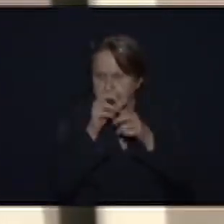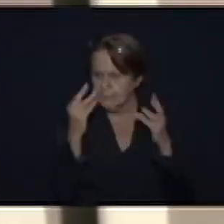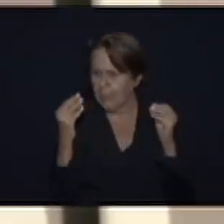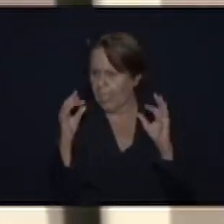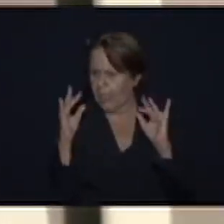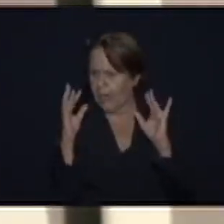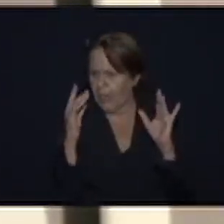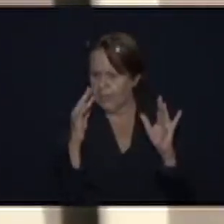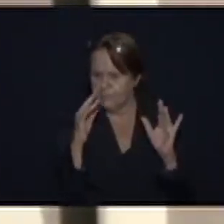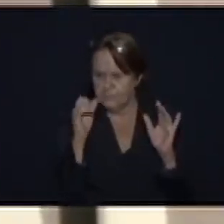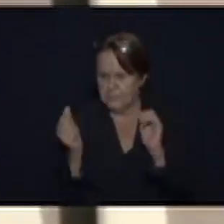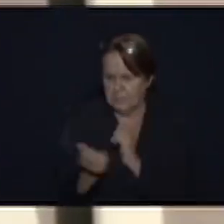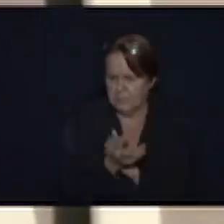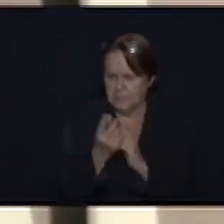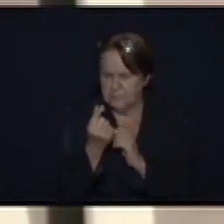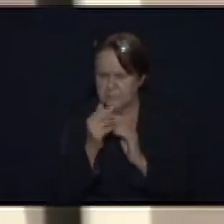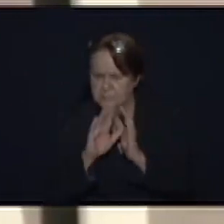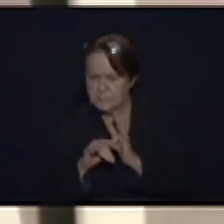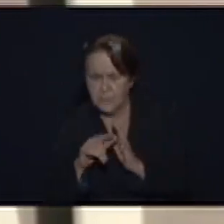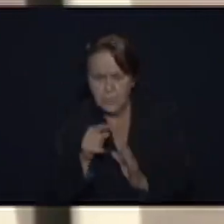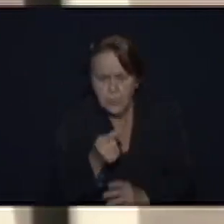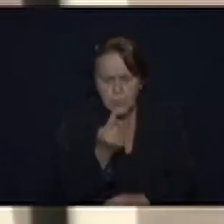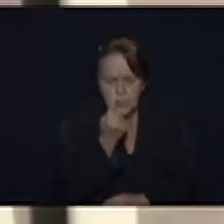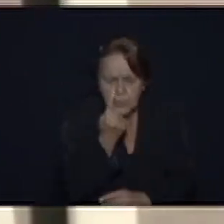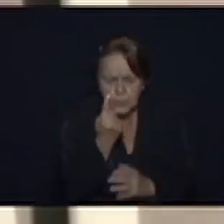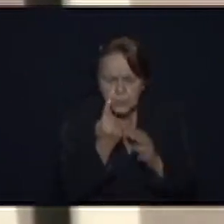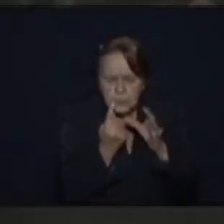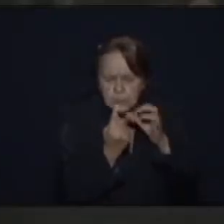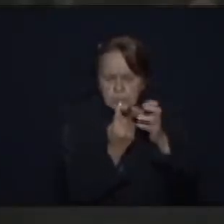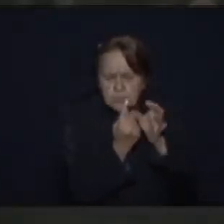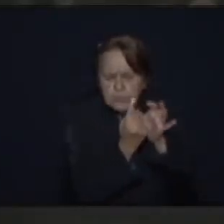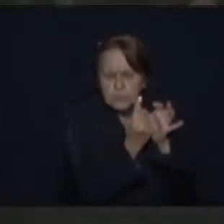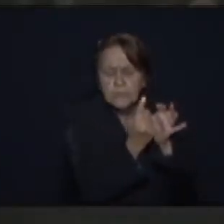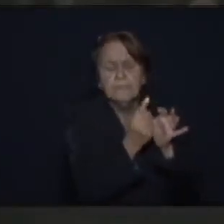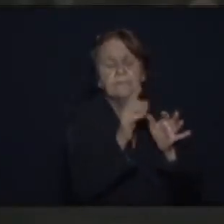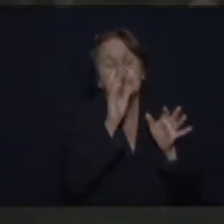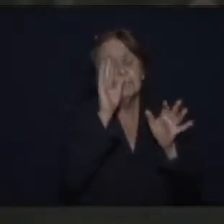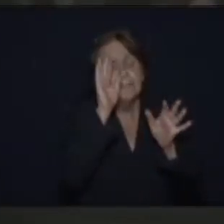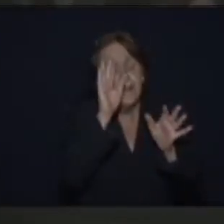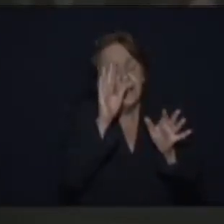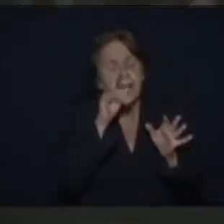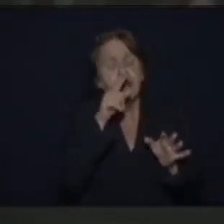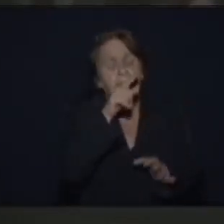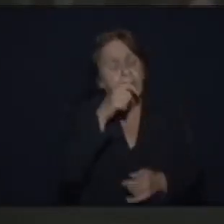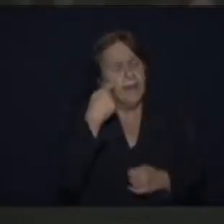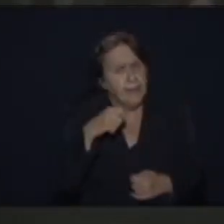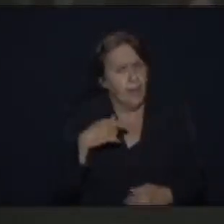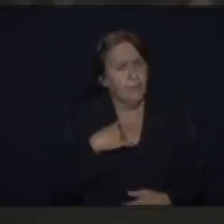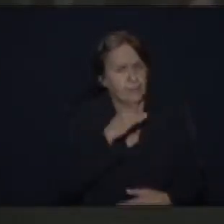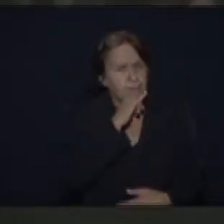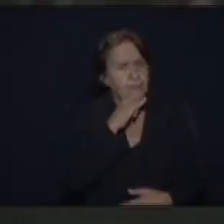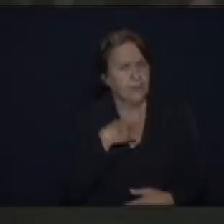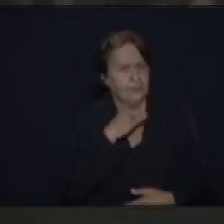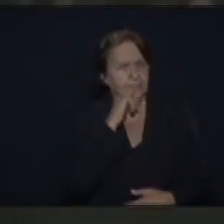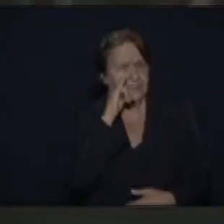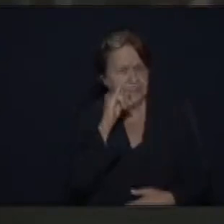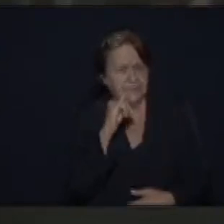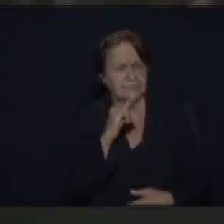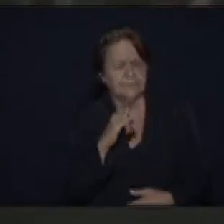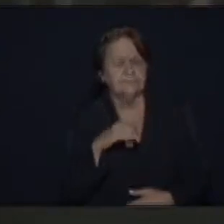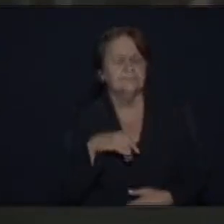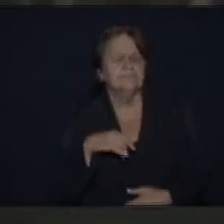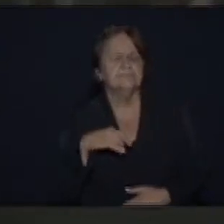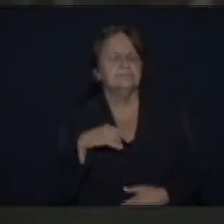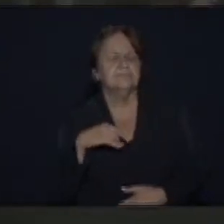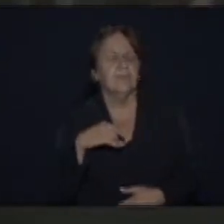despencarem e eu vou dar um exemplo interessante sobre esse dilema e fazer mudança transformadora e como é difícil uma vez